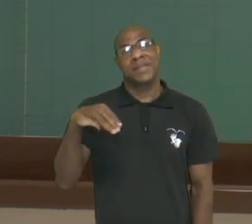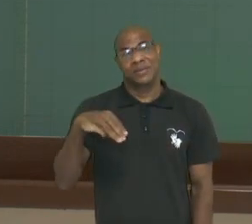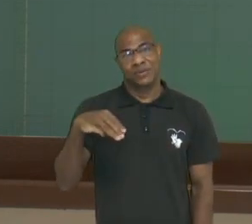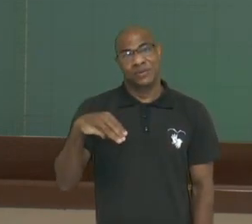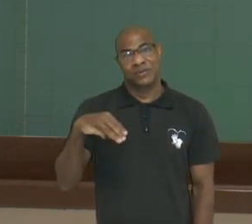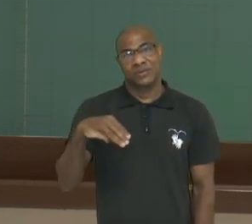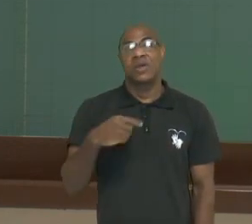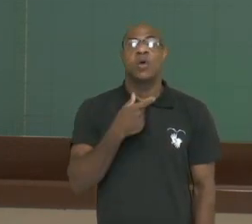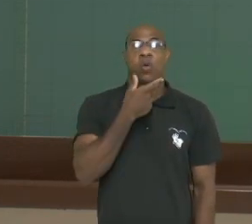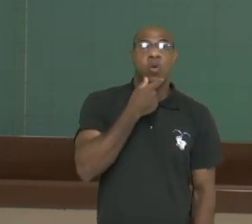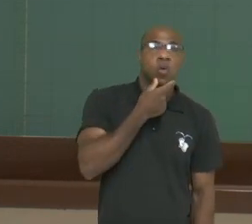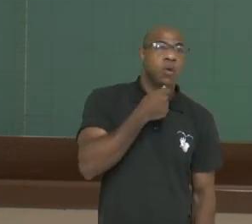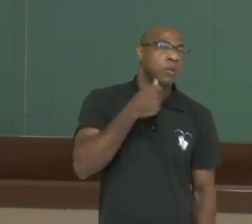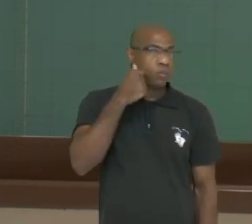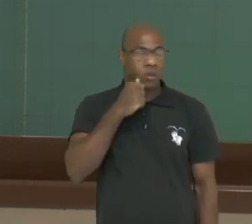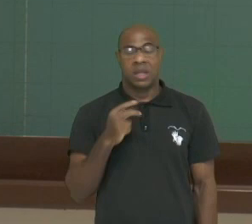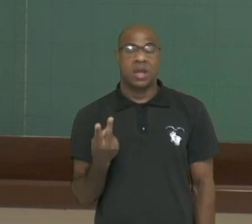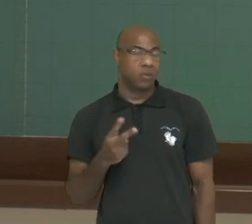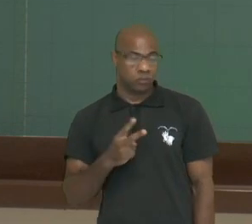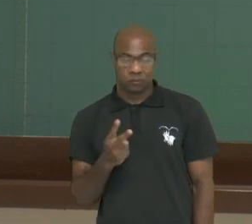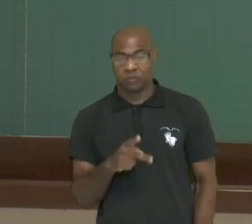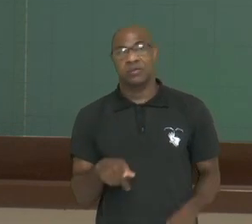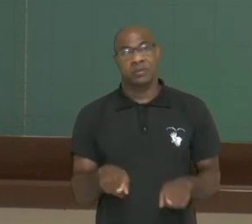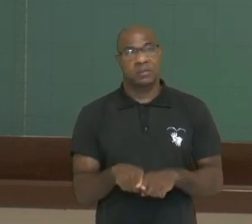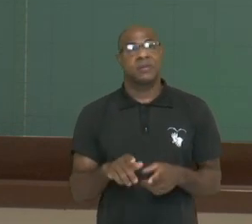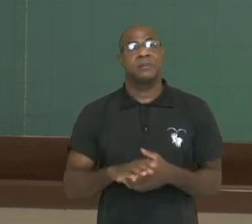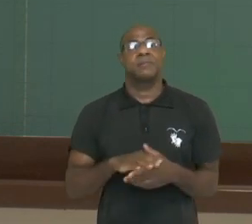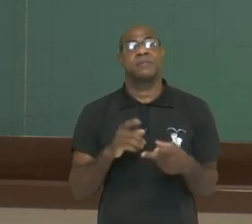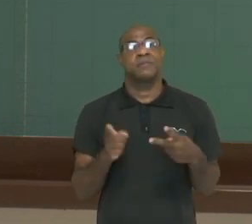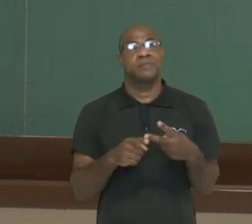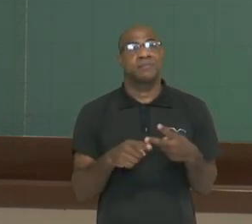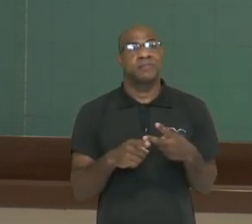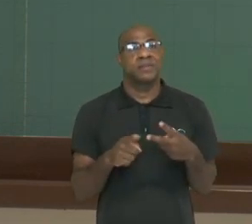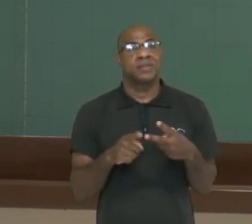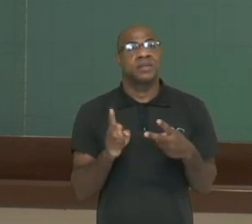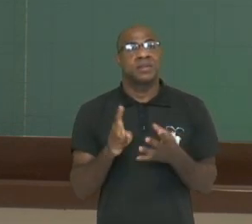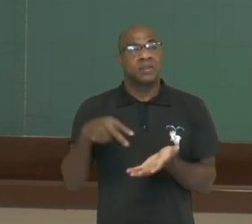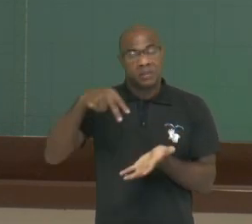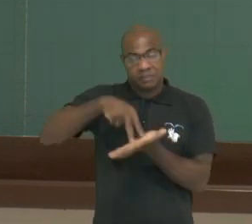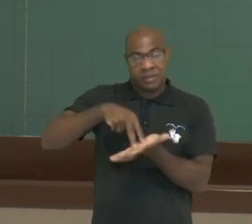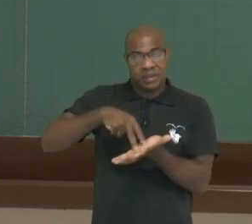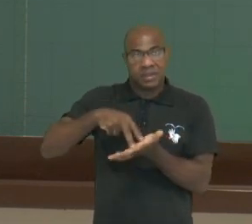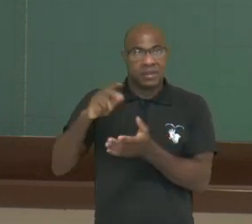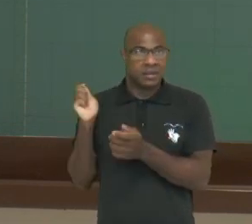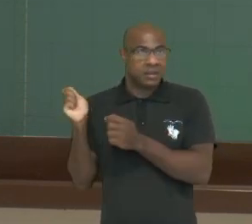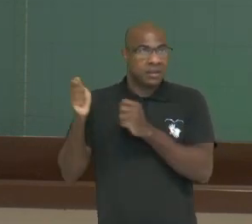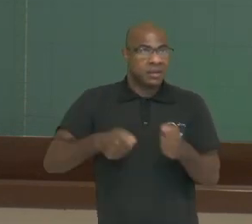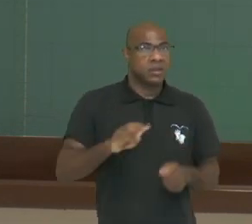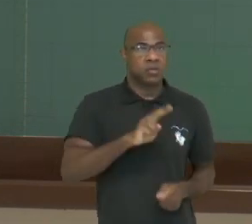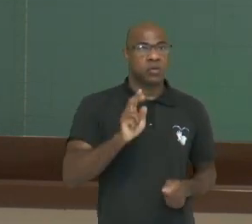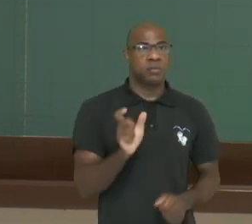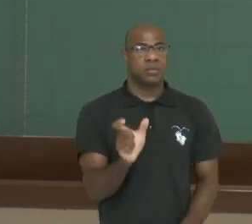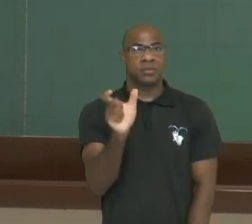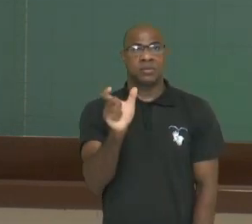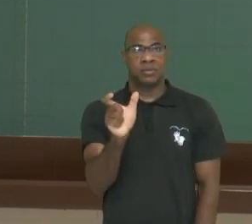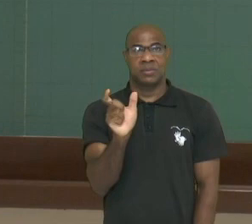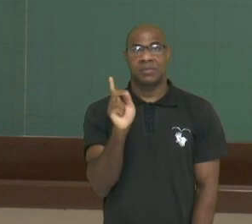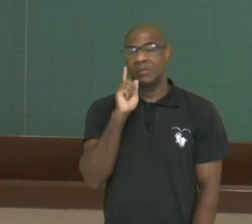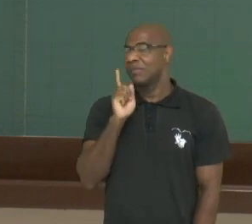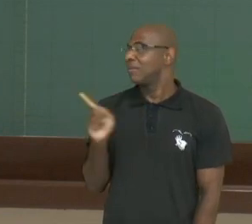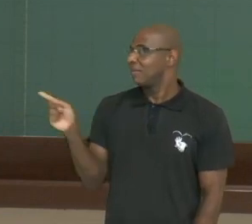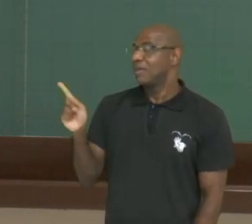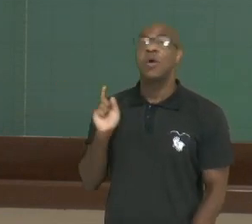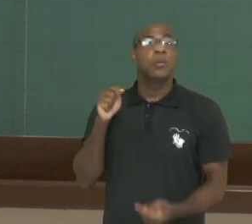quanto no masculino. O combate em pé é chamado de taishiwaza, onde